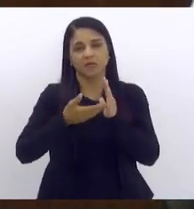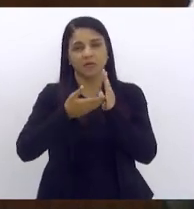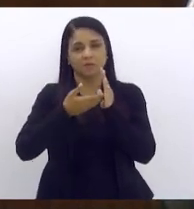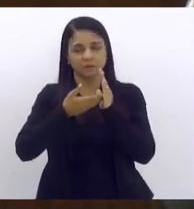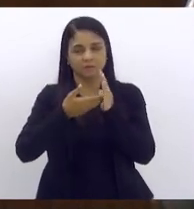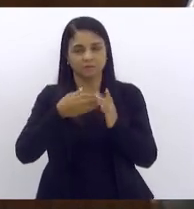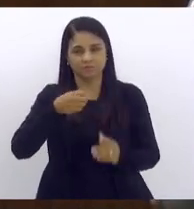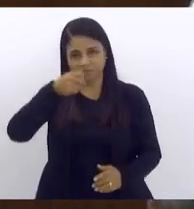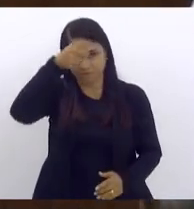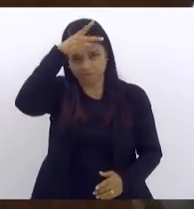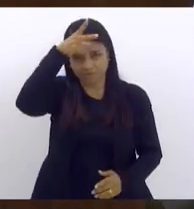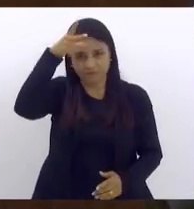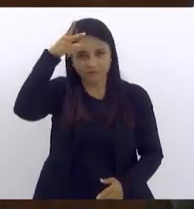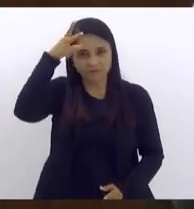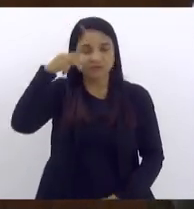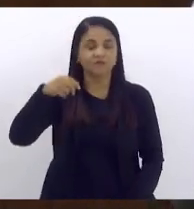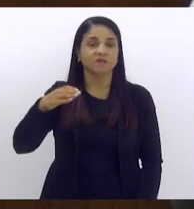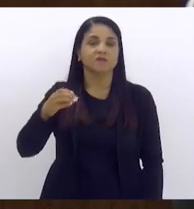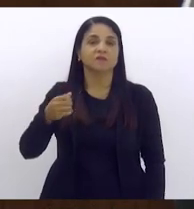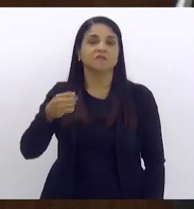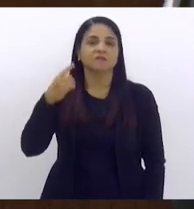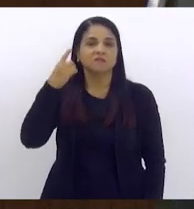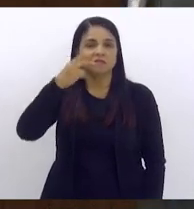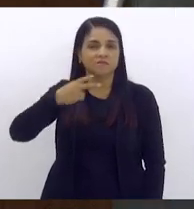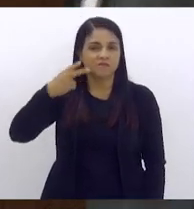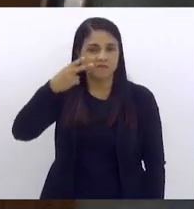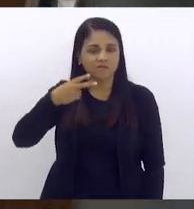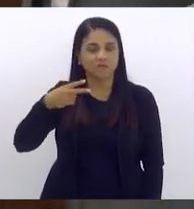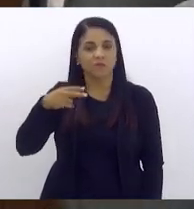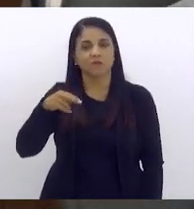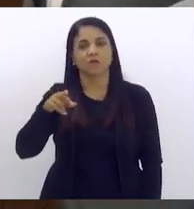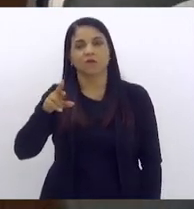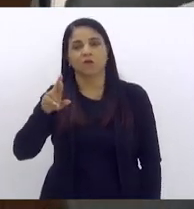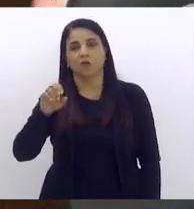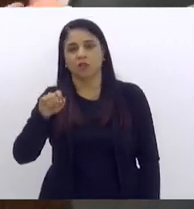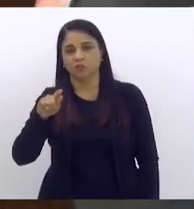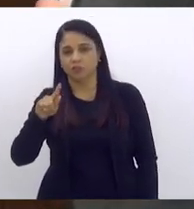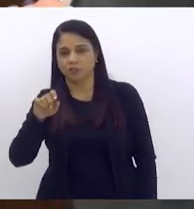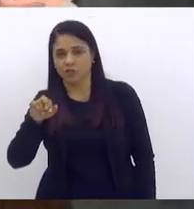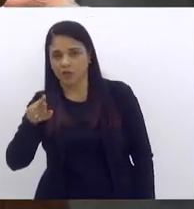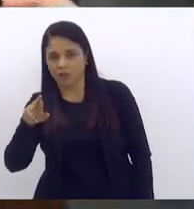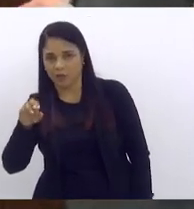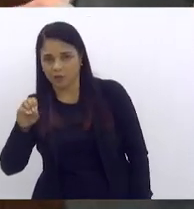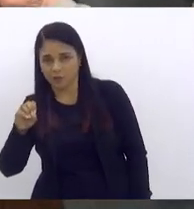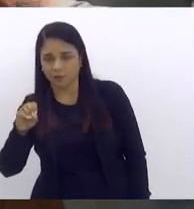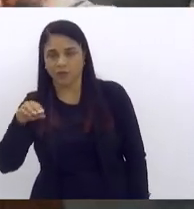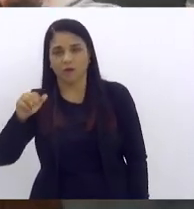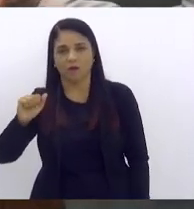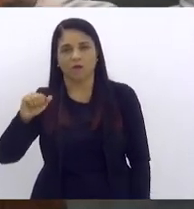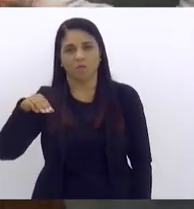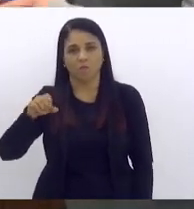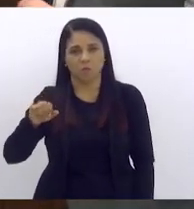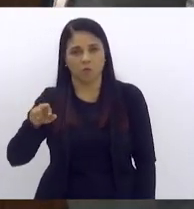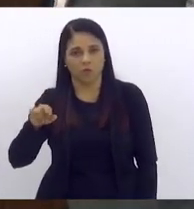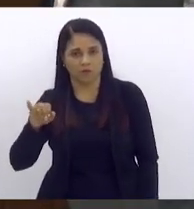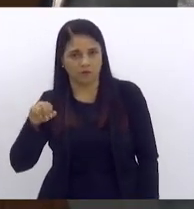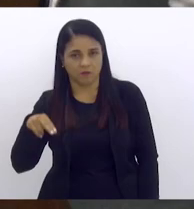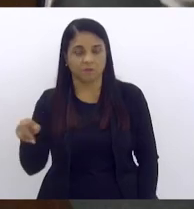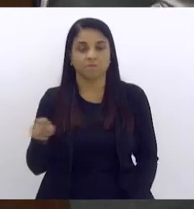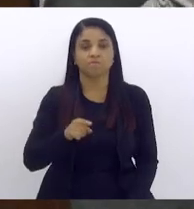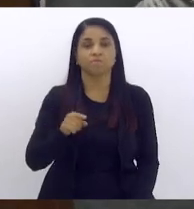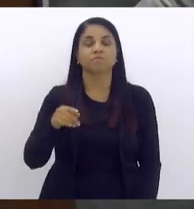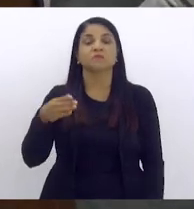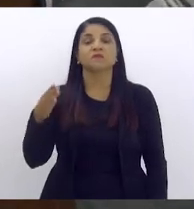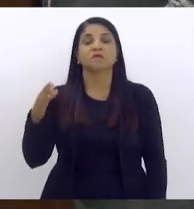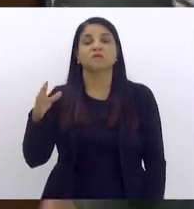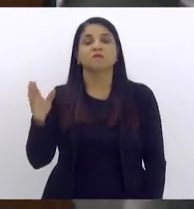Carlos Bolsonaro, o vereador Rogério Amorim, uma primeira vitória. Nós ainda vamos fazer com que esse prefeito fanfarrão e